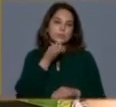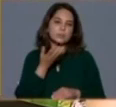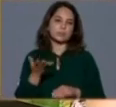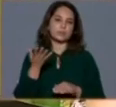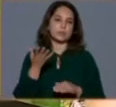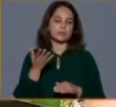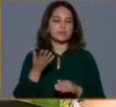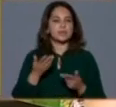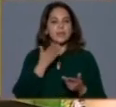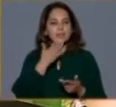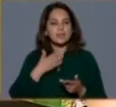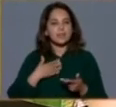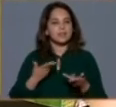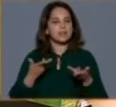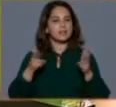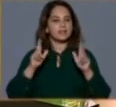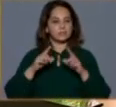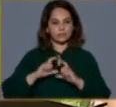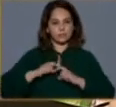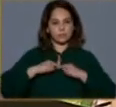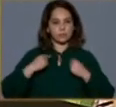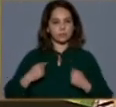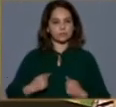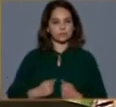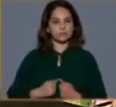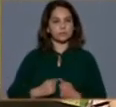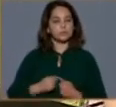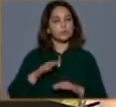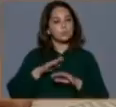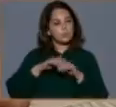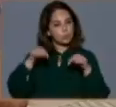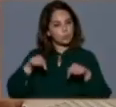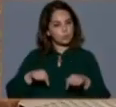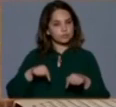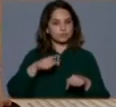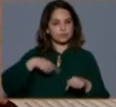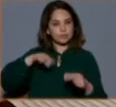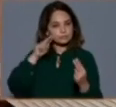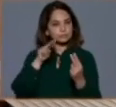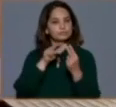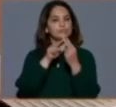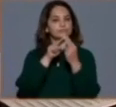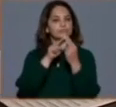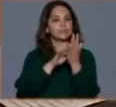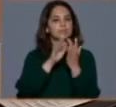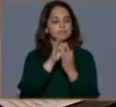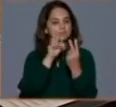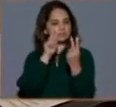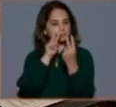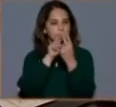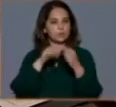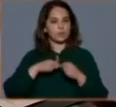livre o nosso coração, para que hoje o encontremos, olhos nos olhos, coração